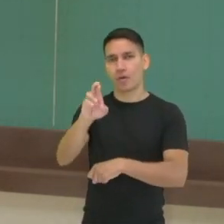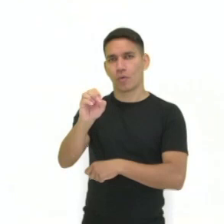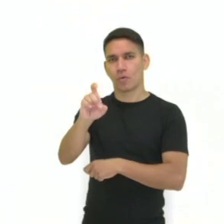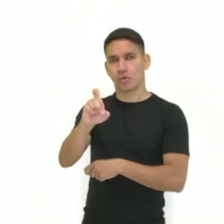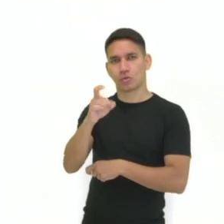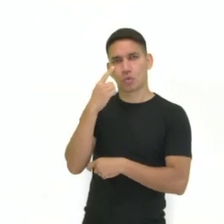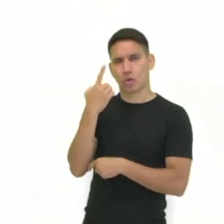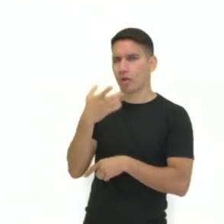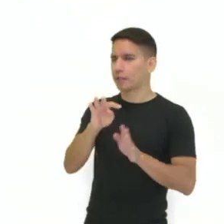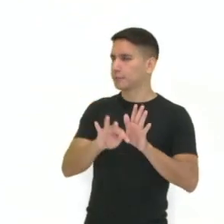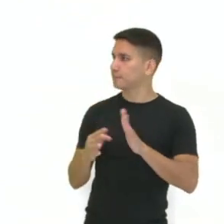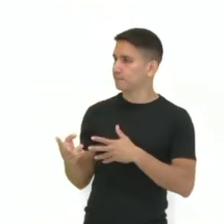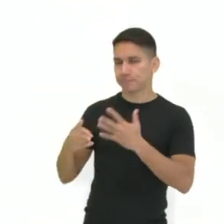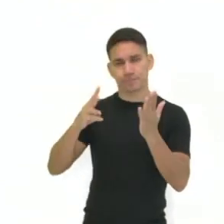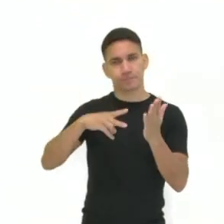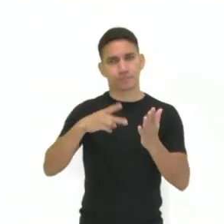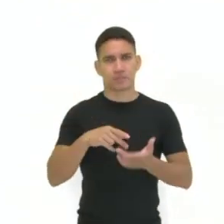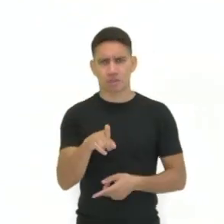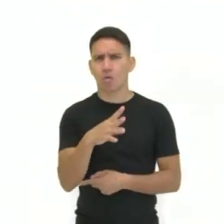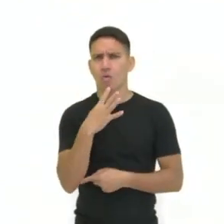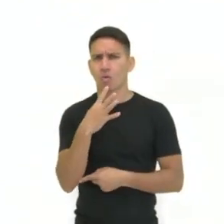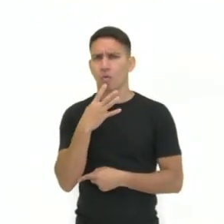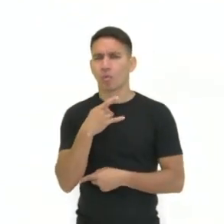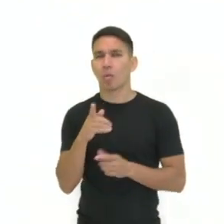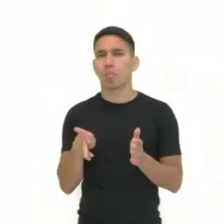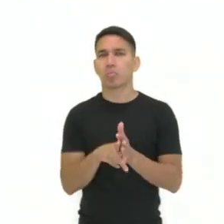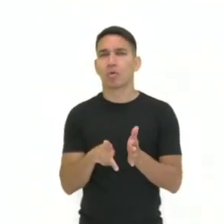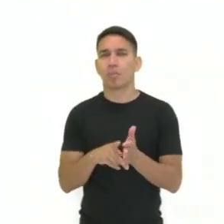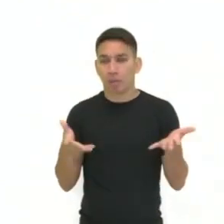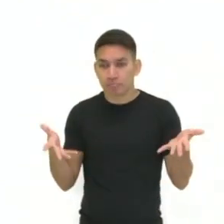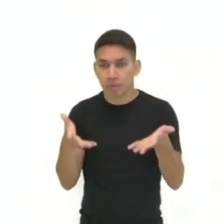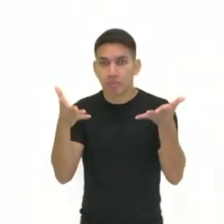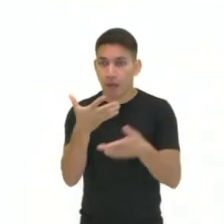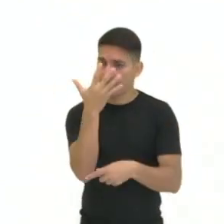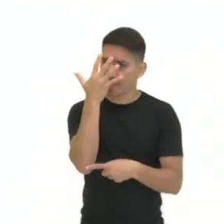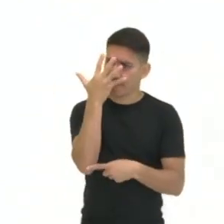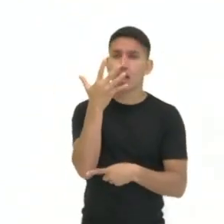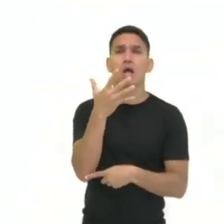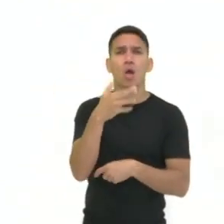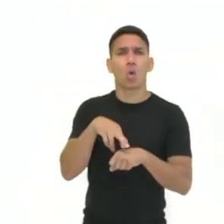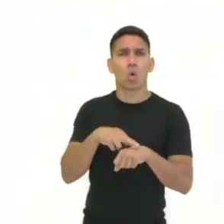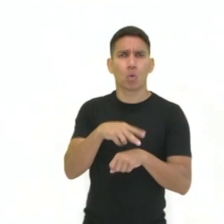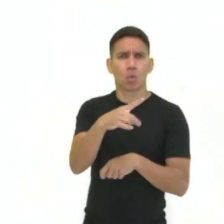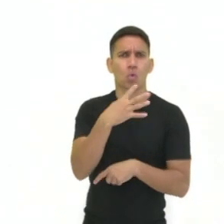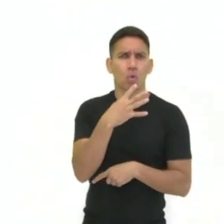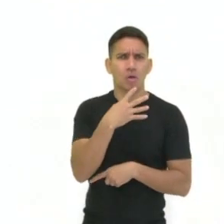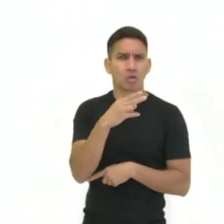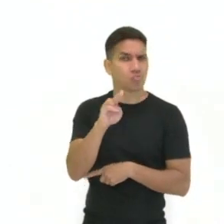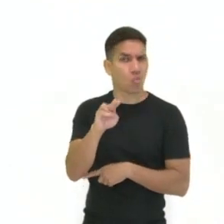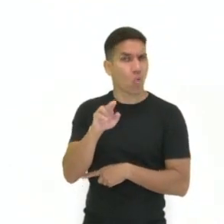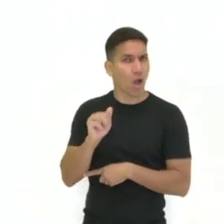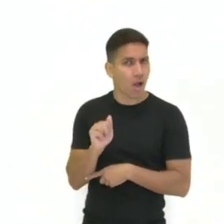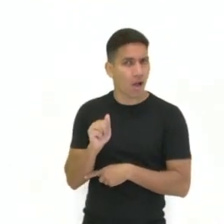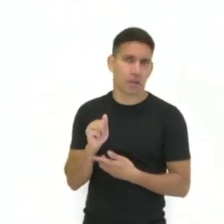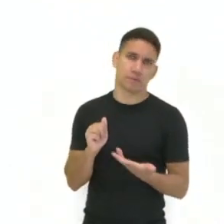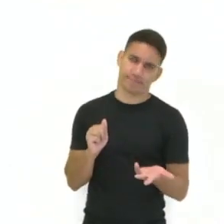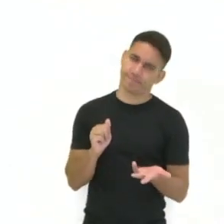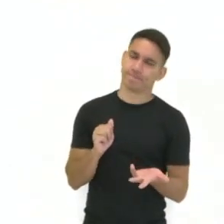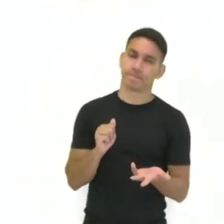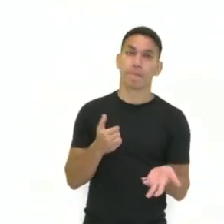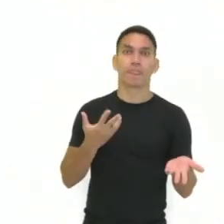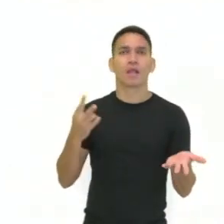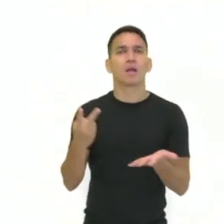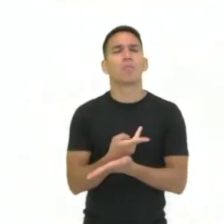texto. Você já ouviu falar na campanha do Fevereiro Roxo? Nunca ouviu falar? Qual